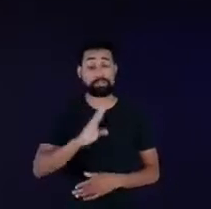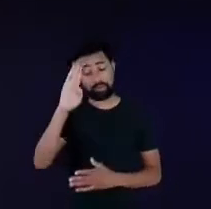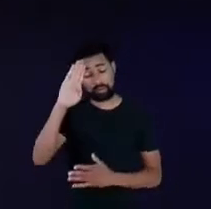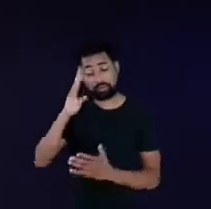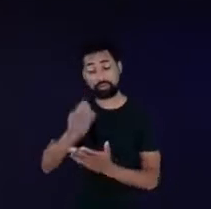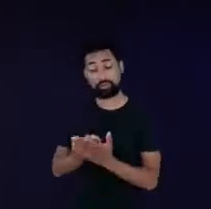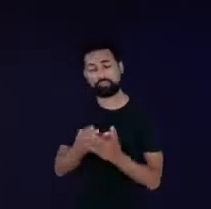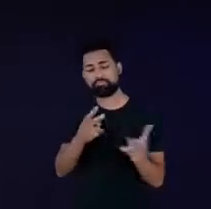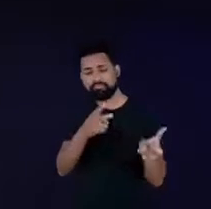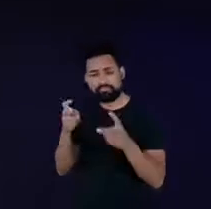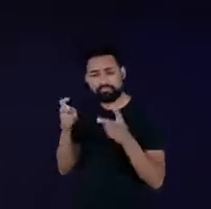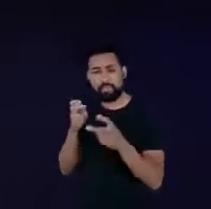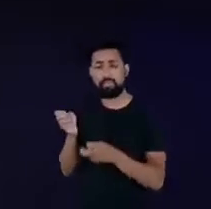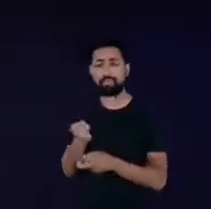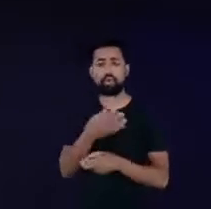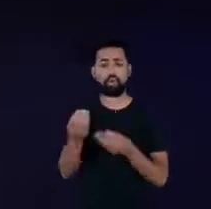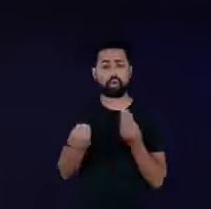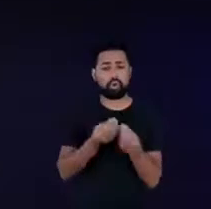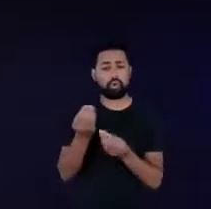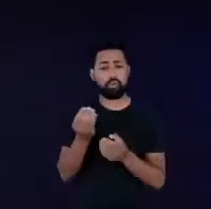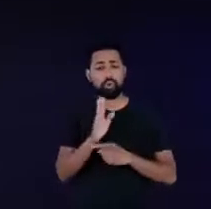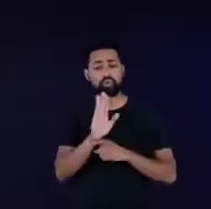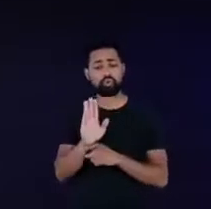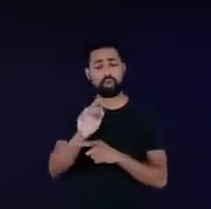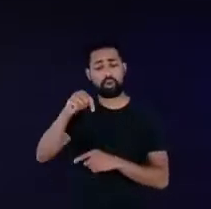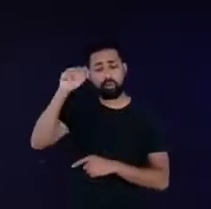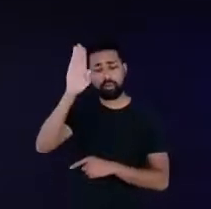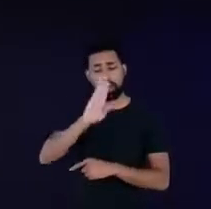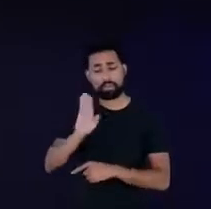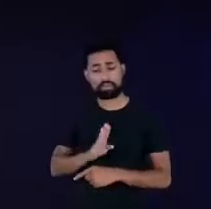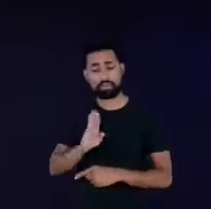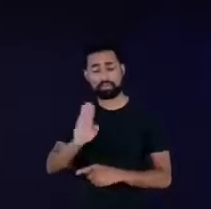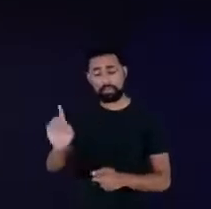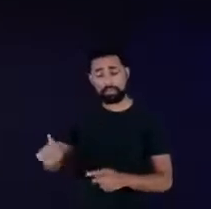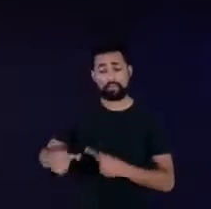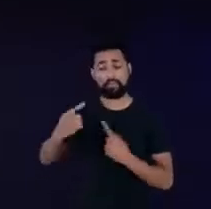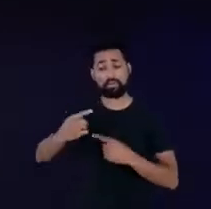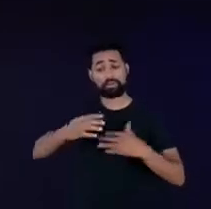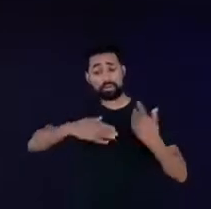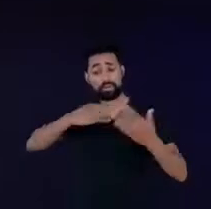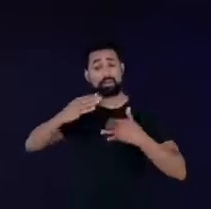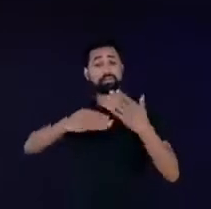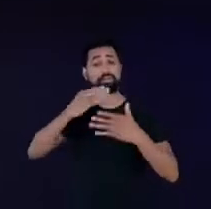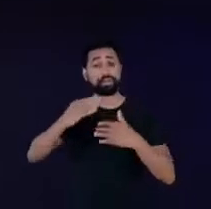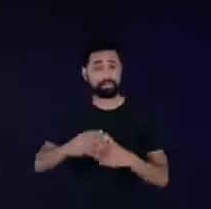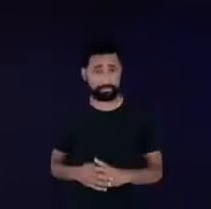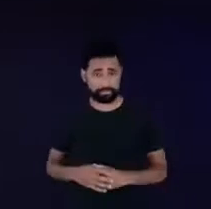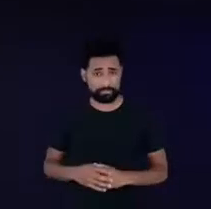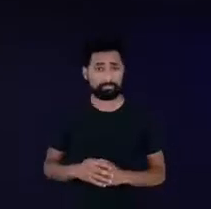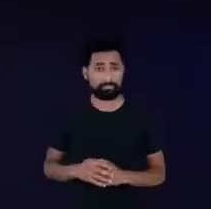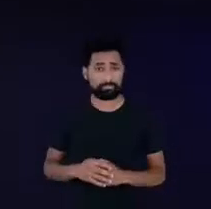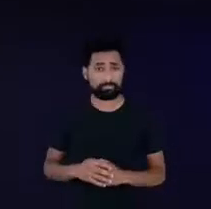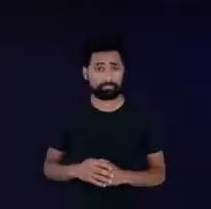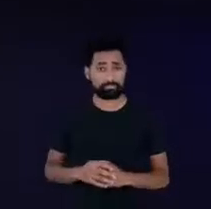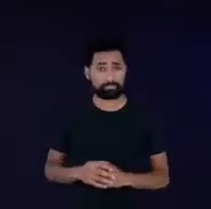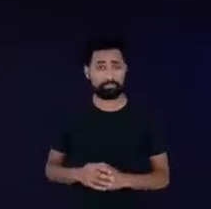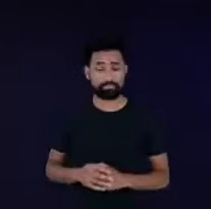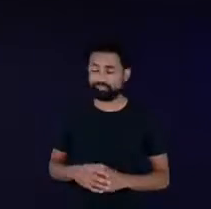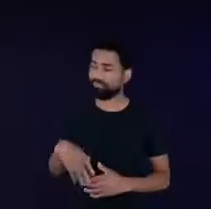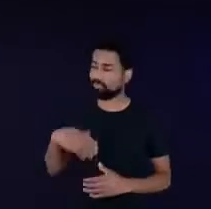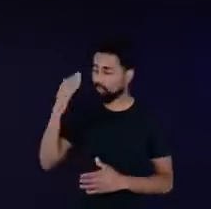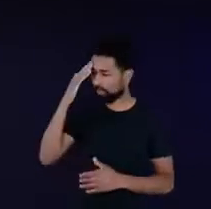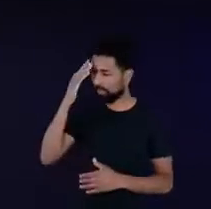como é que isso pode ajudar o Brasil no nosso desafio crescente de inserção das renováveis? Obrigada,